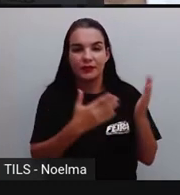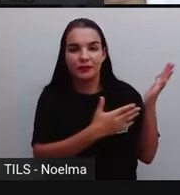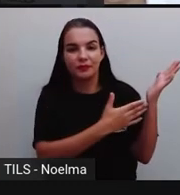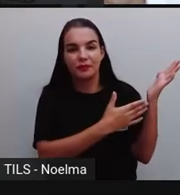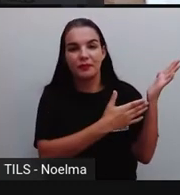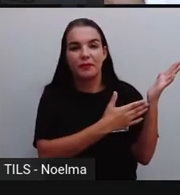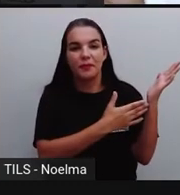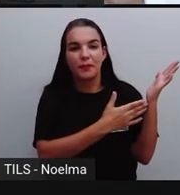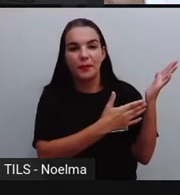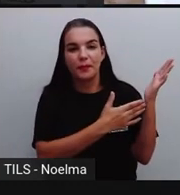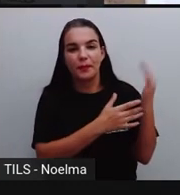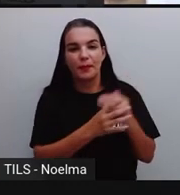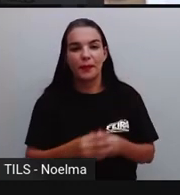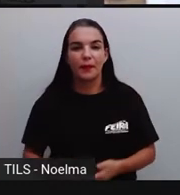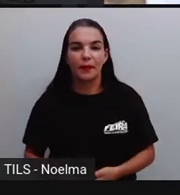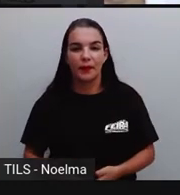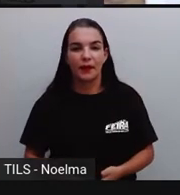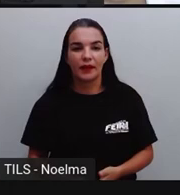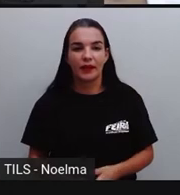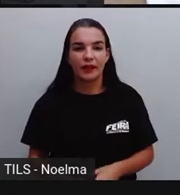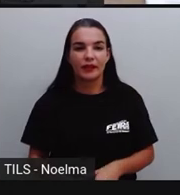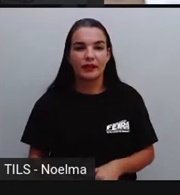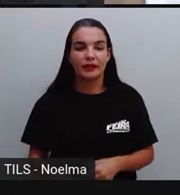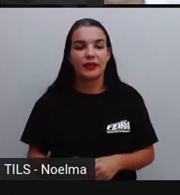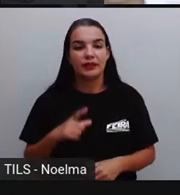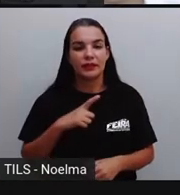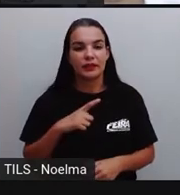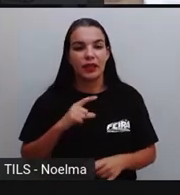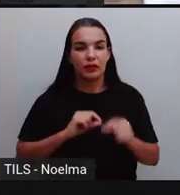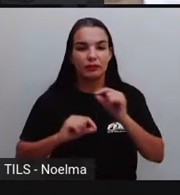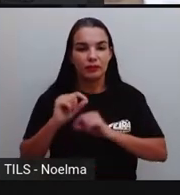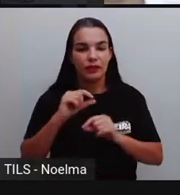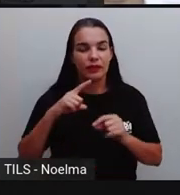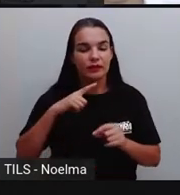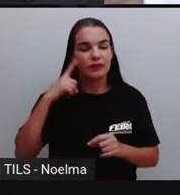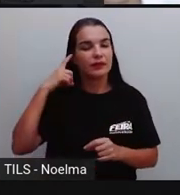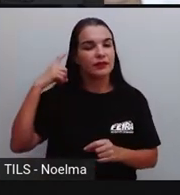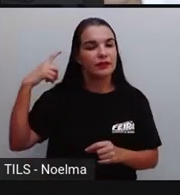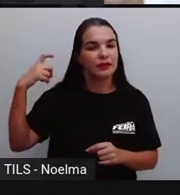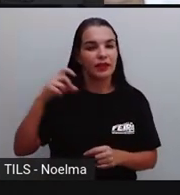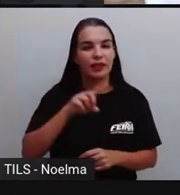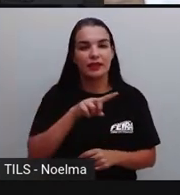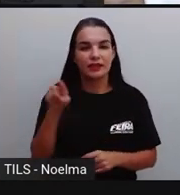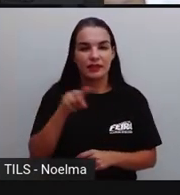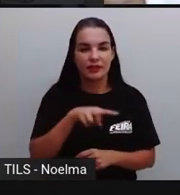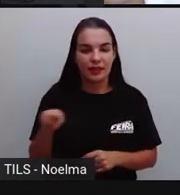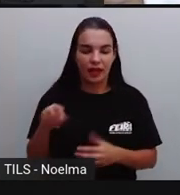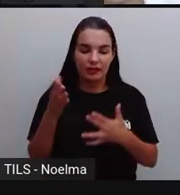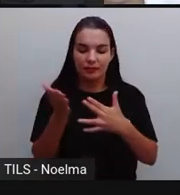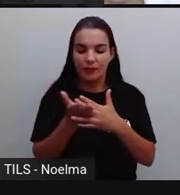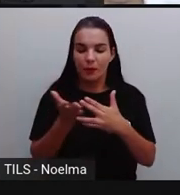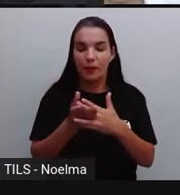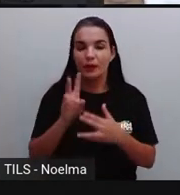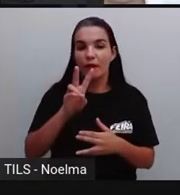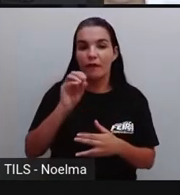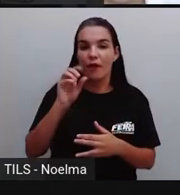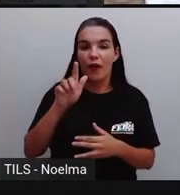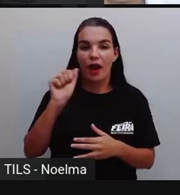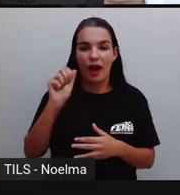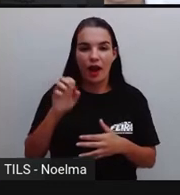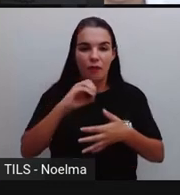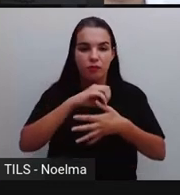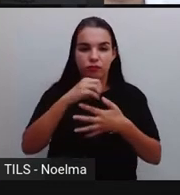no meio da palavra, entre vogais, o si tem som de Z, tá certo? Olha